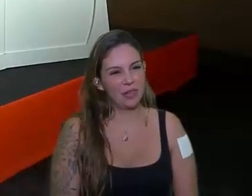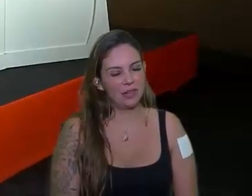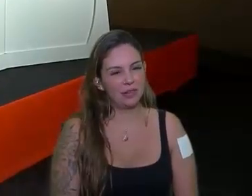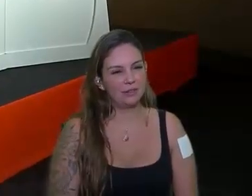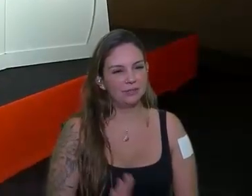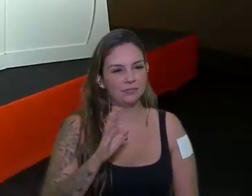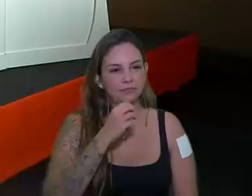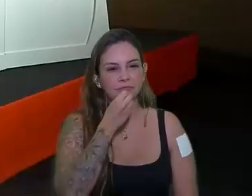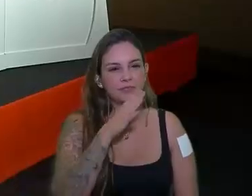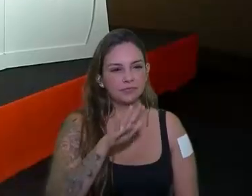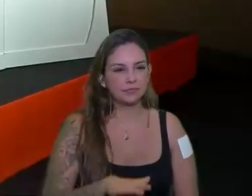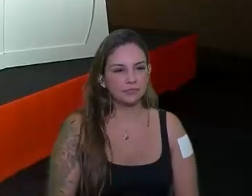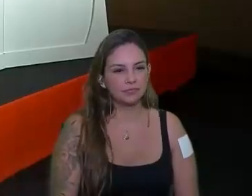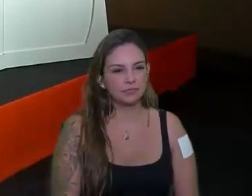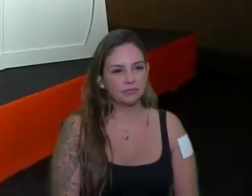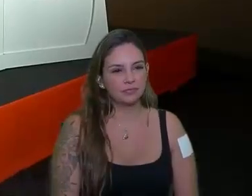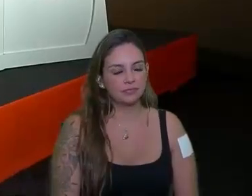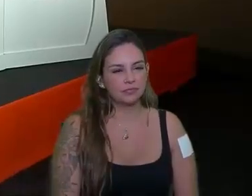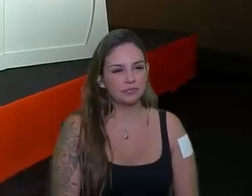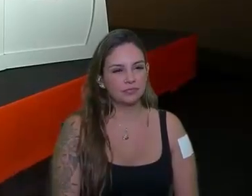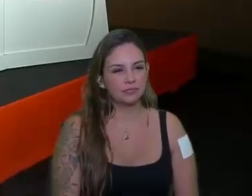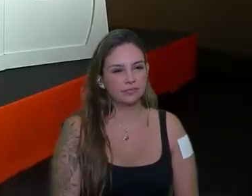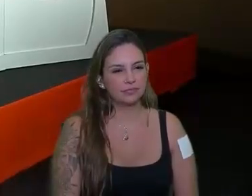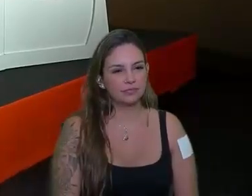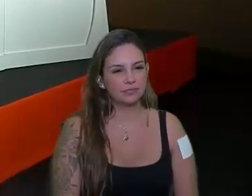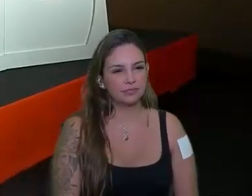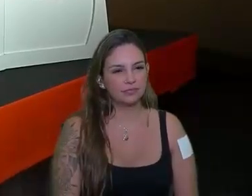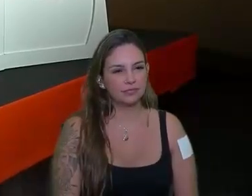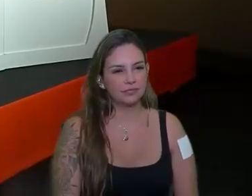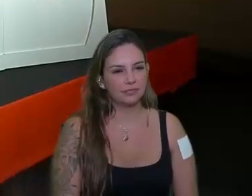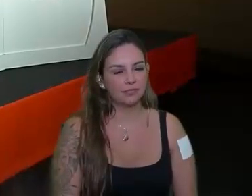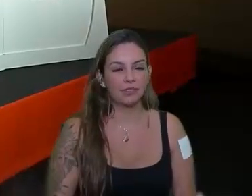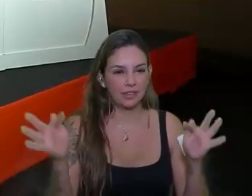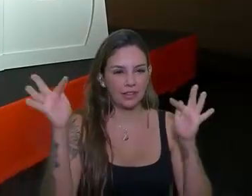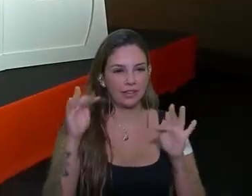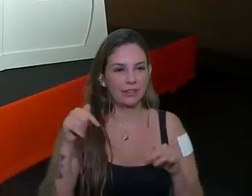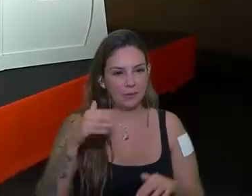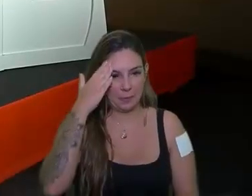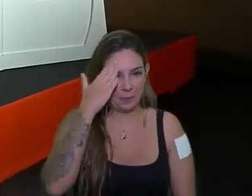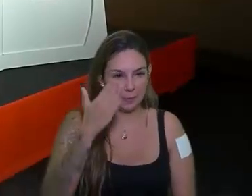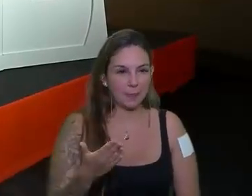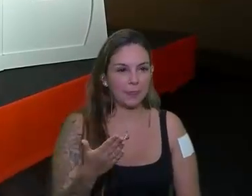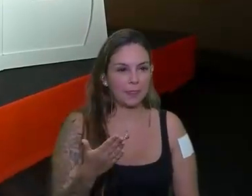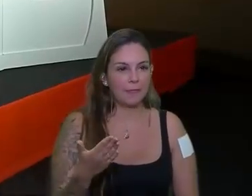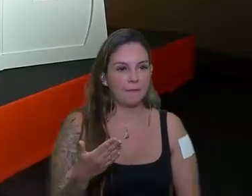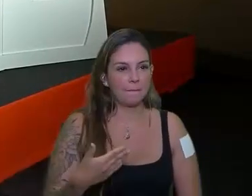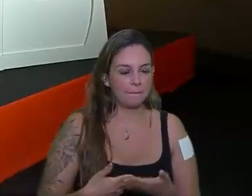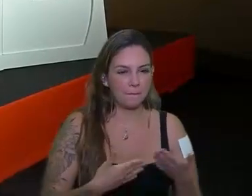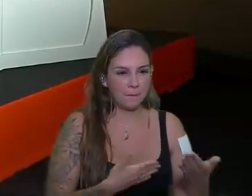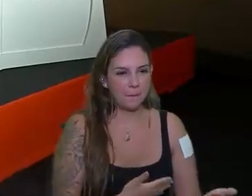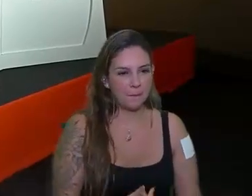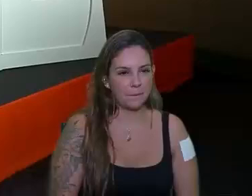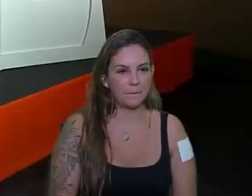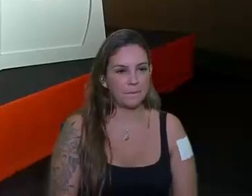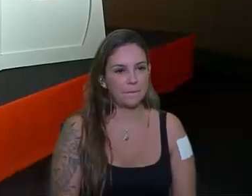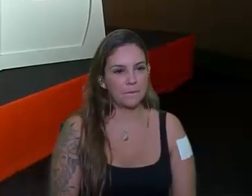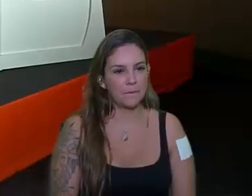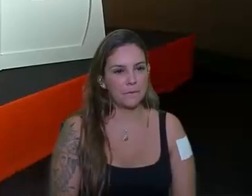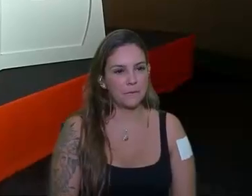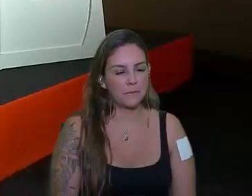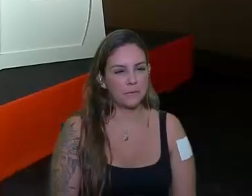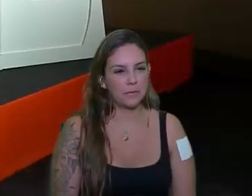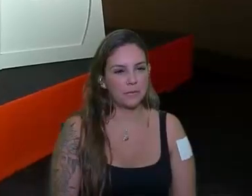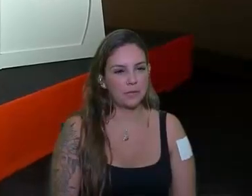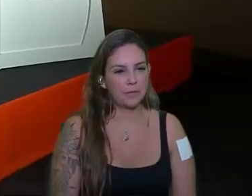Alô, gente. Boa tarde. Estou muito feliz de estar aqui também. Obrigada pelo convite. Obrigada,